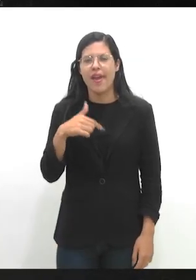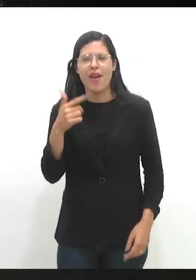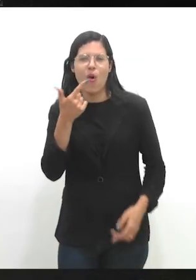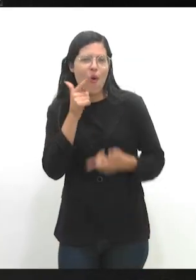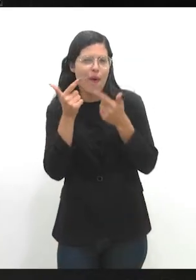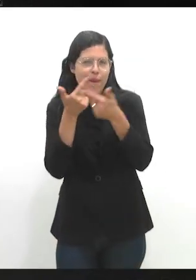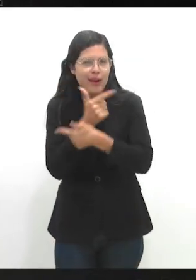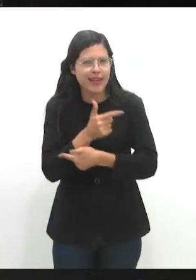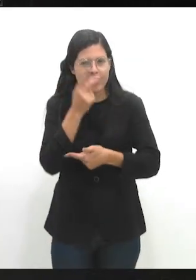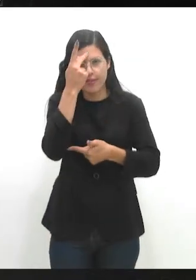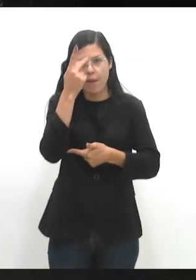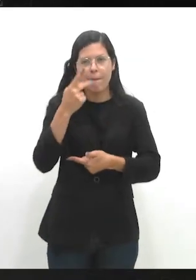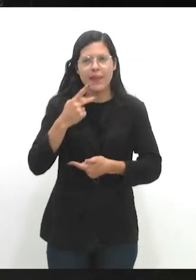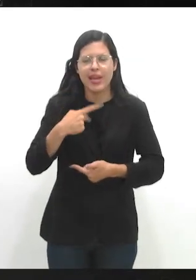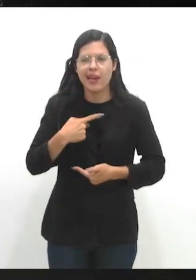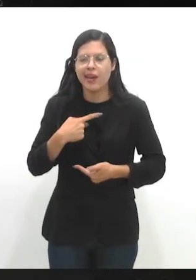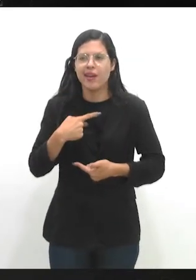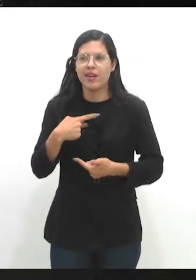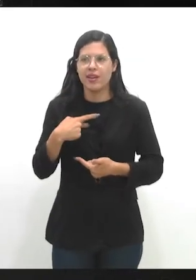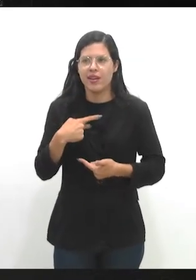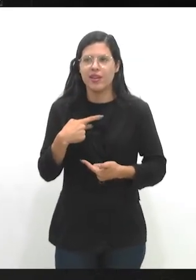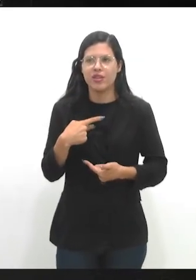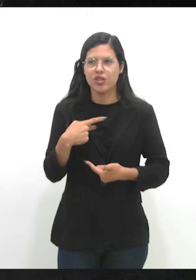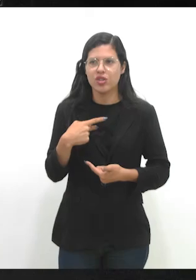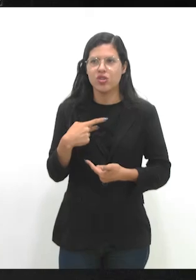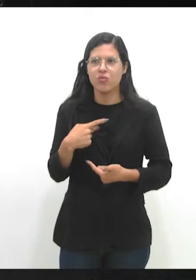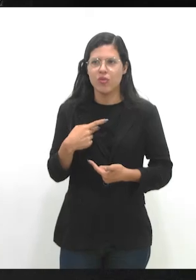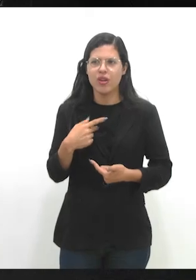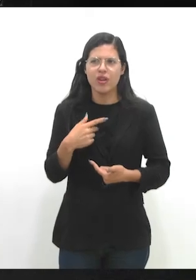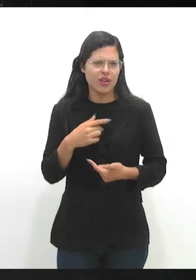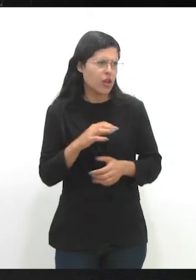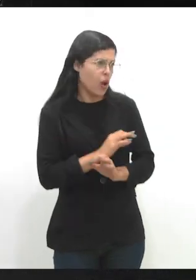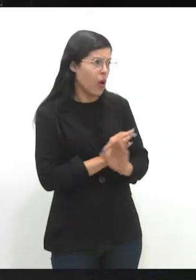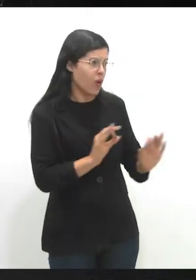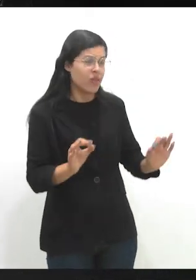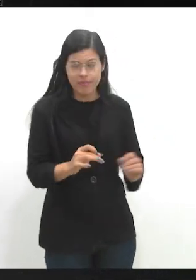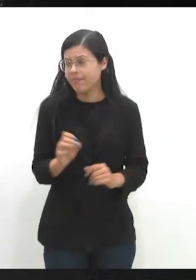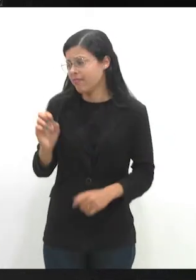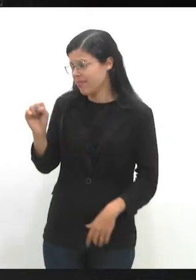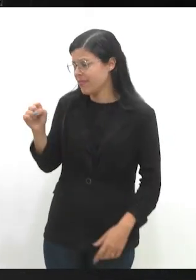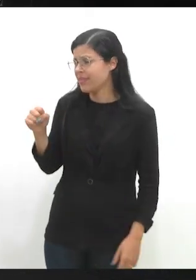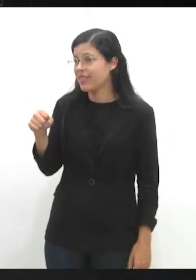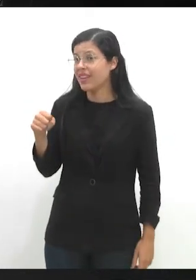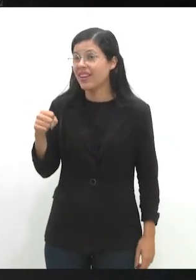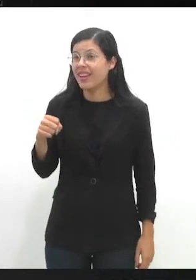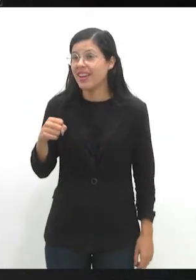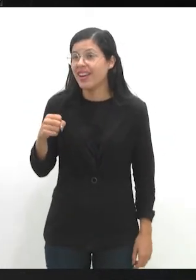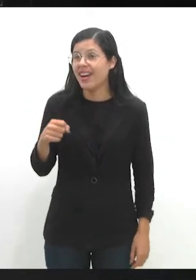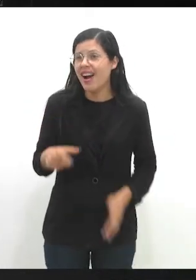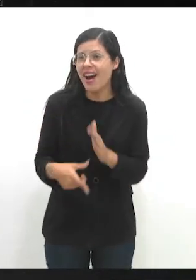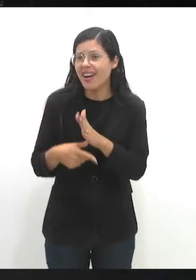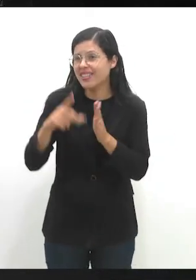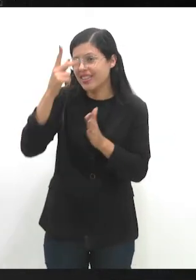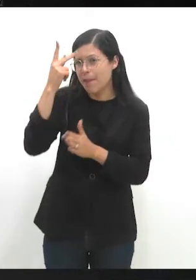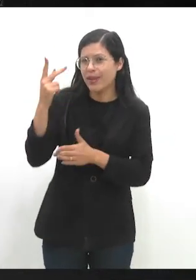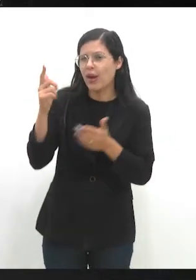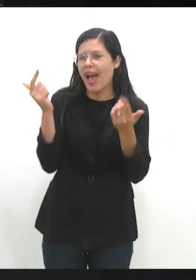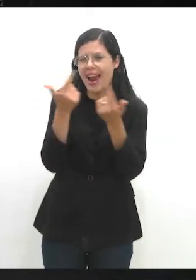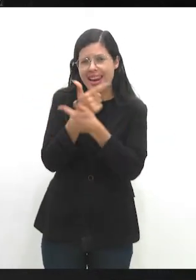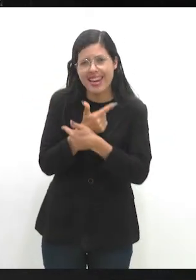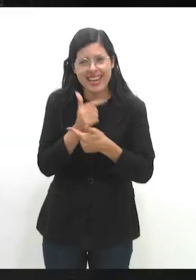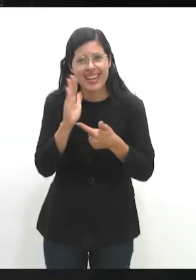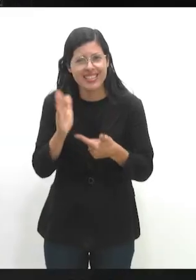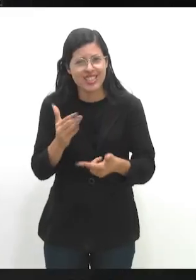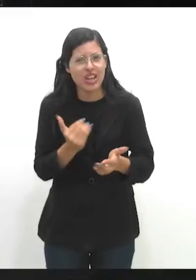mim mesmo. Sim. De dar rasteira em mim mesmo. Que é ótimo, né? Que é uma delícia. Antes que as pessoas riam de você já está rindo de si e quem mesmo. não